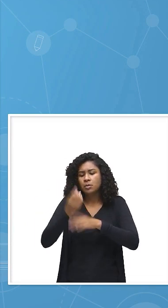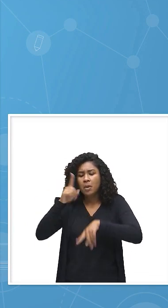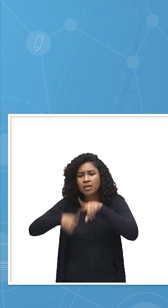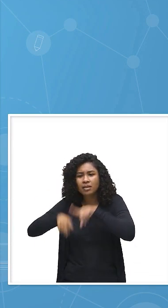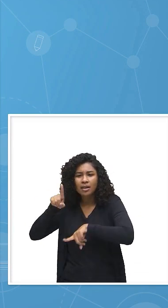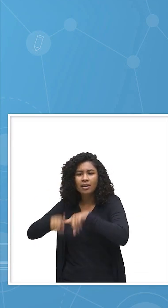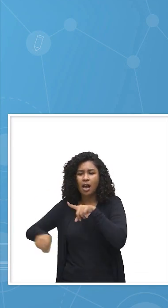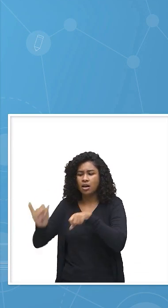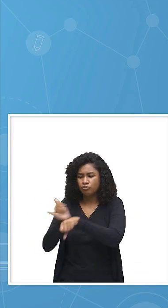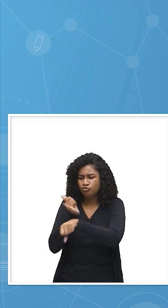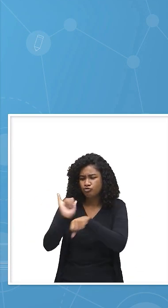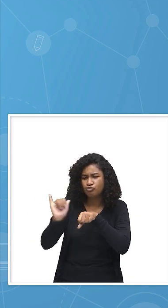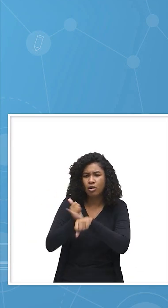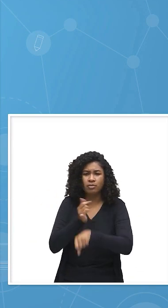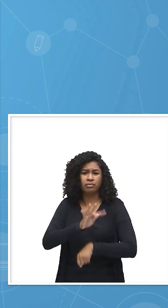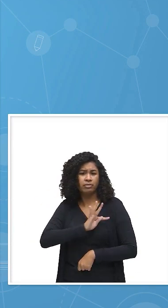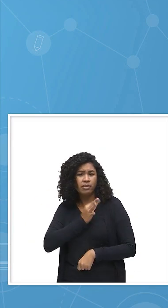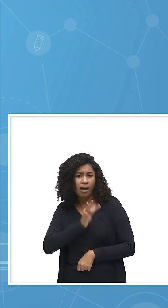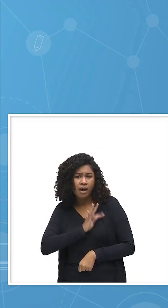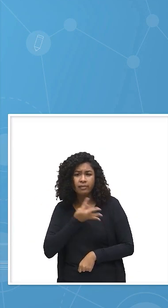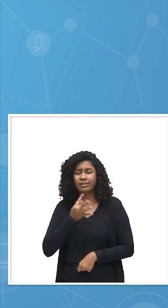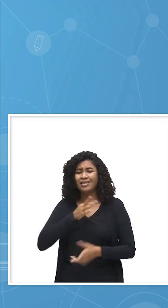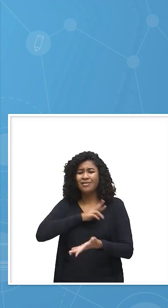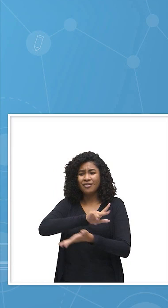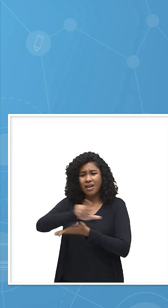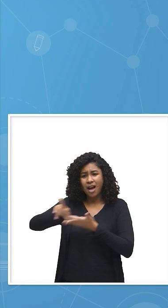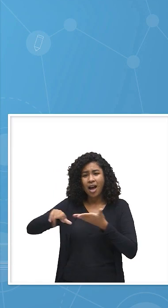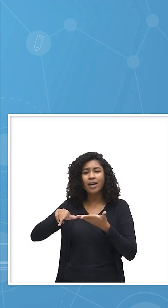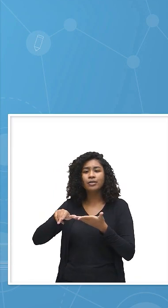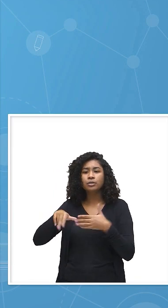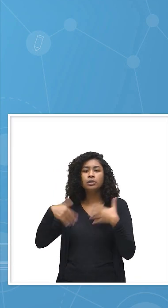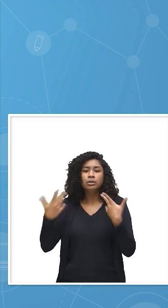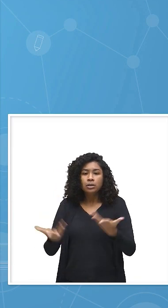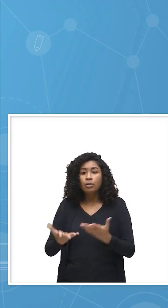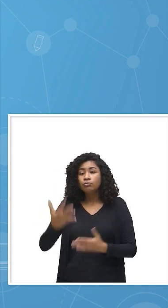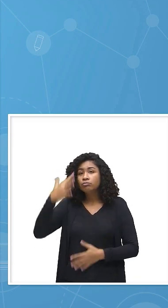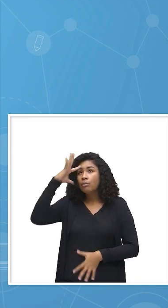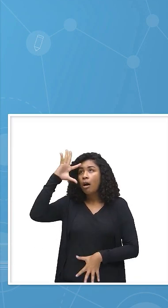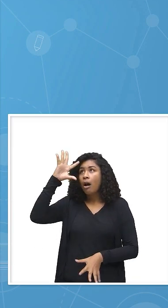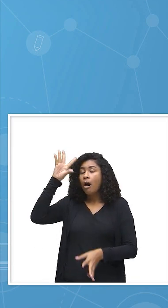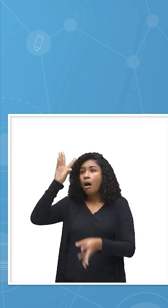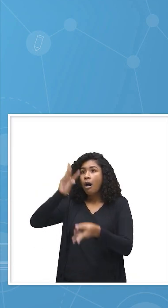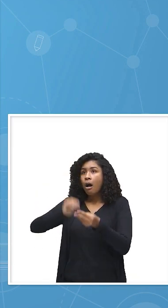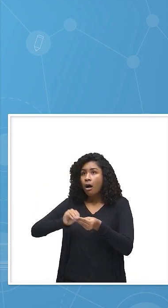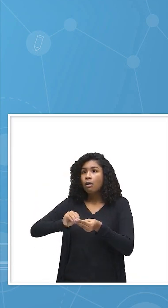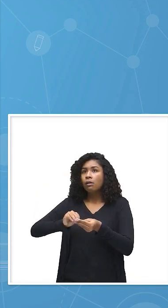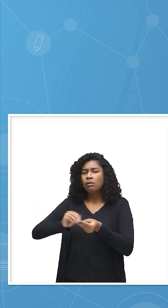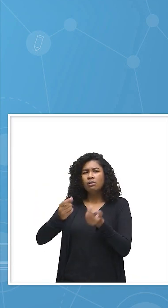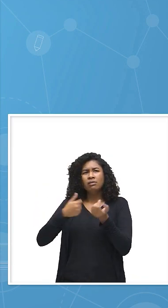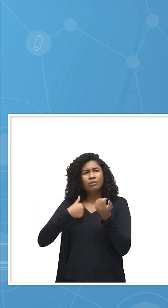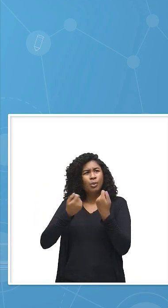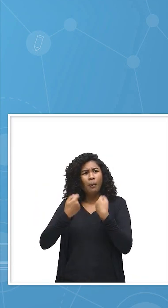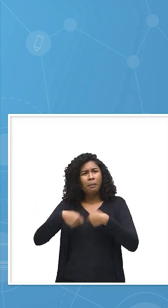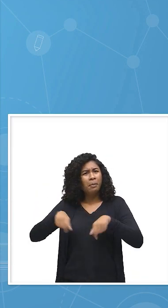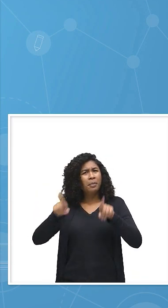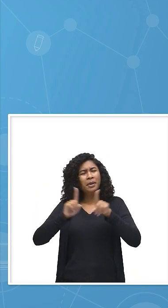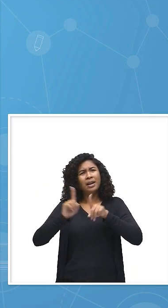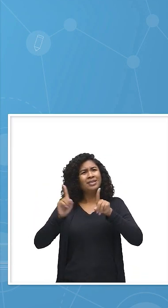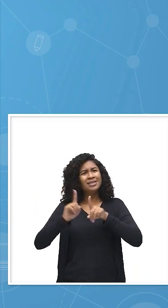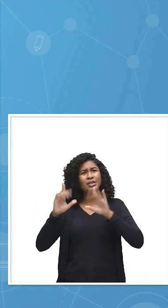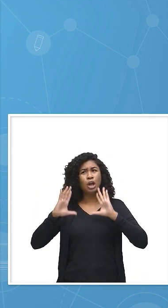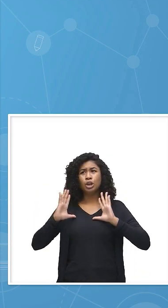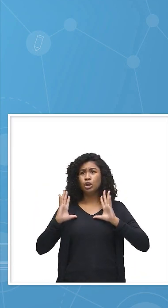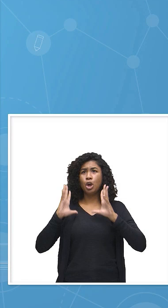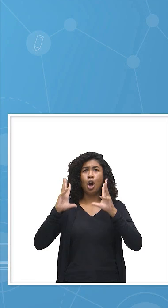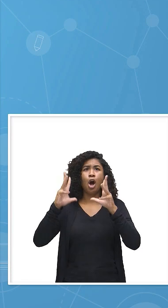das técnicas que eles vão aprendendo, eles chegam à seguinte conclusão: a gente já não precisa que todo